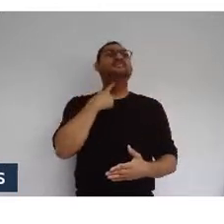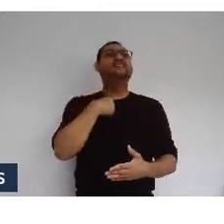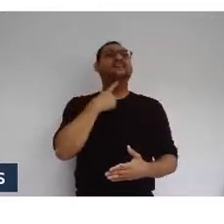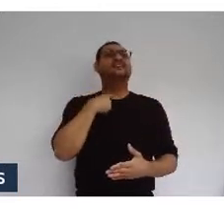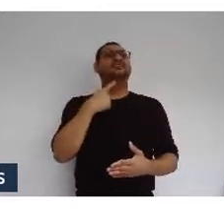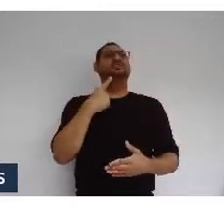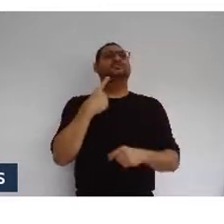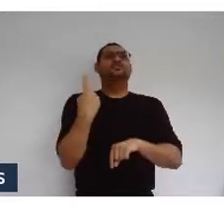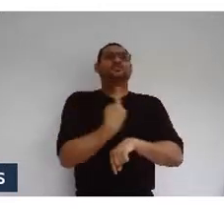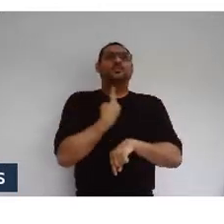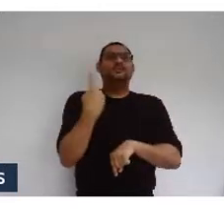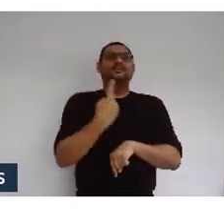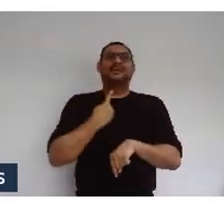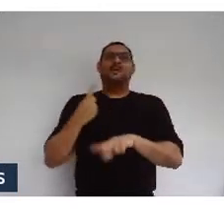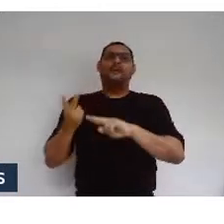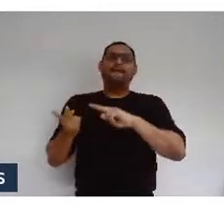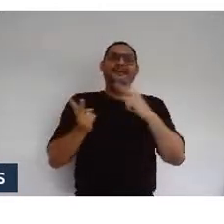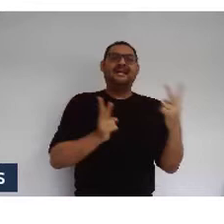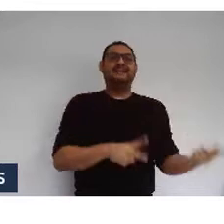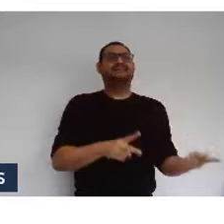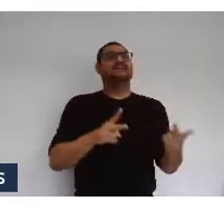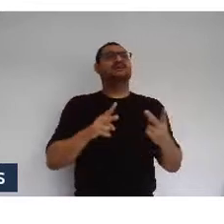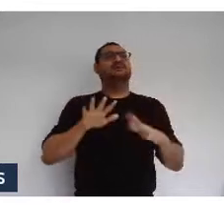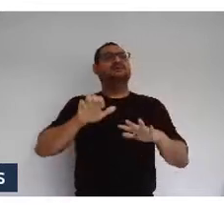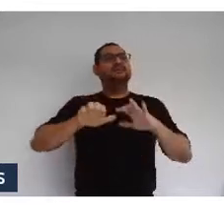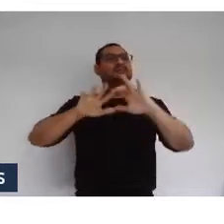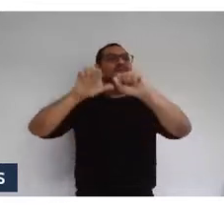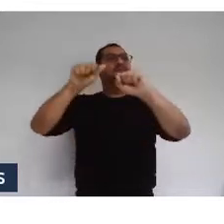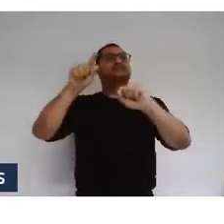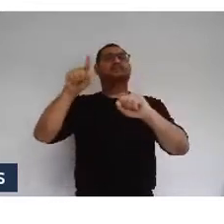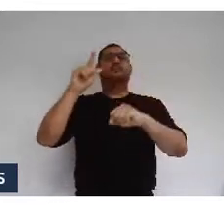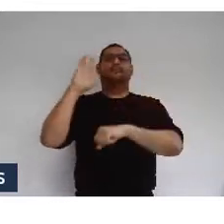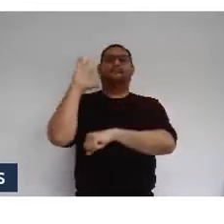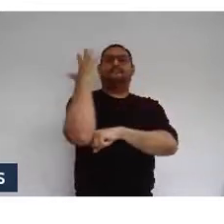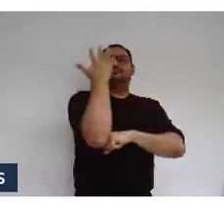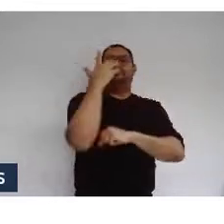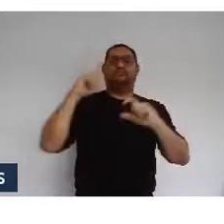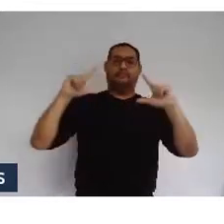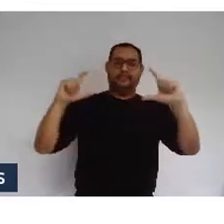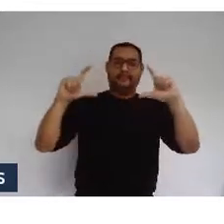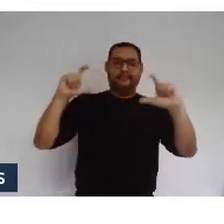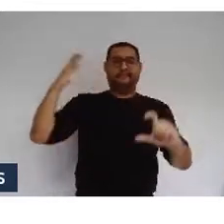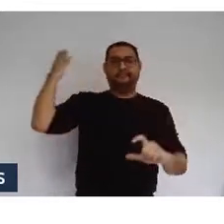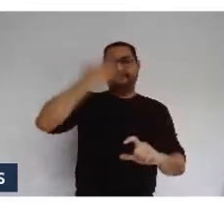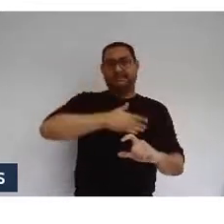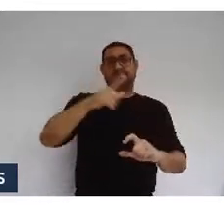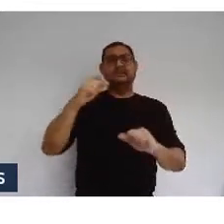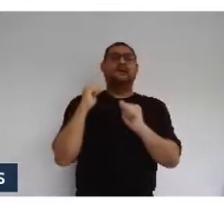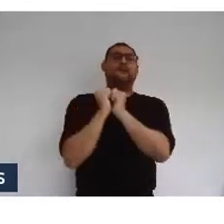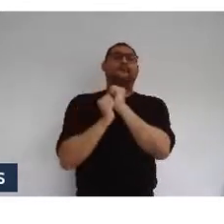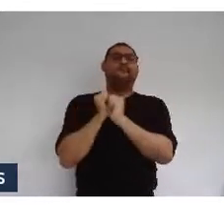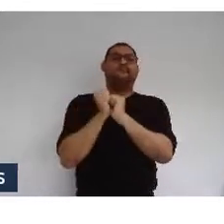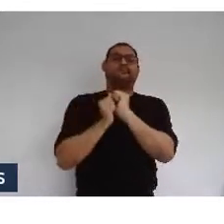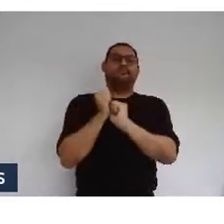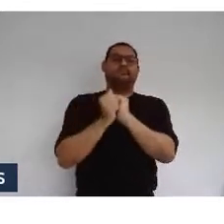Migração, Exercícios Escalares em uma Paisagem Semiótica com Práticas